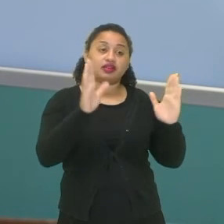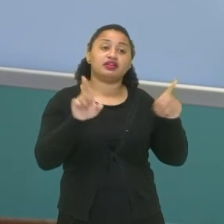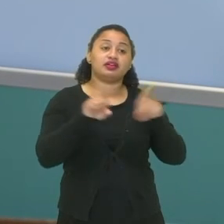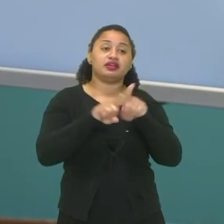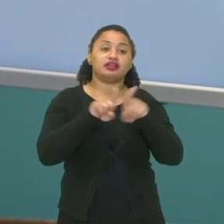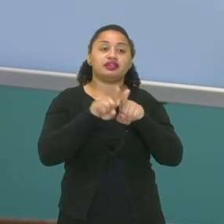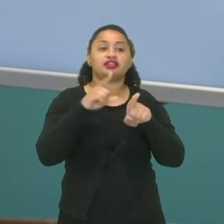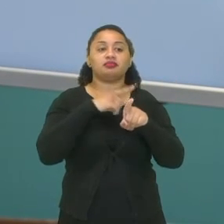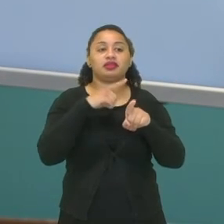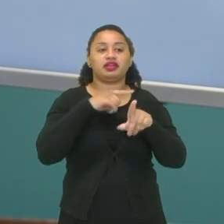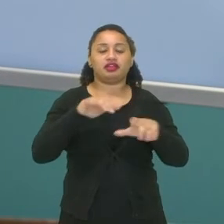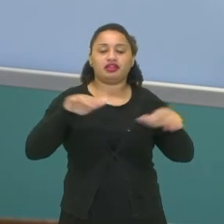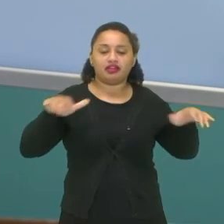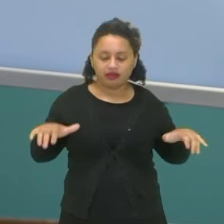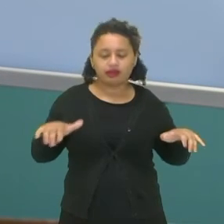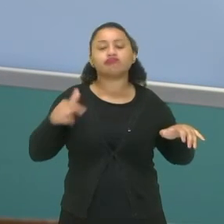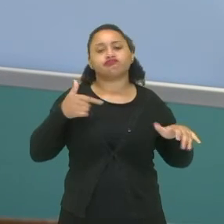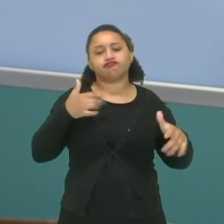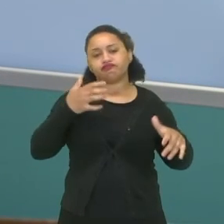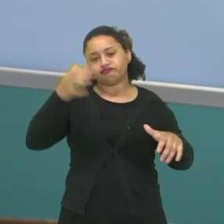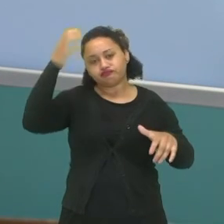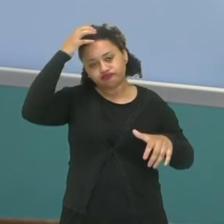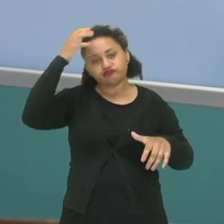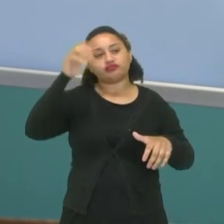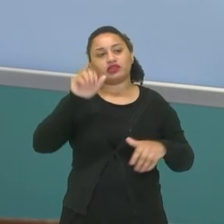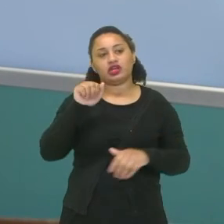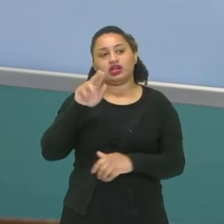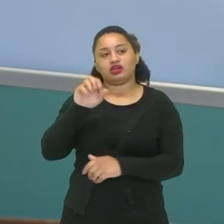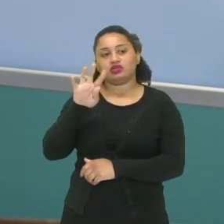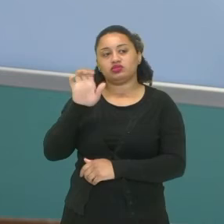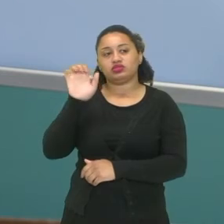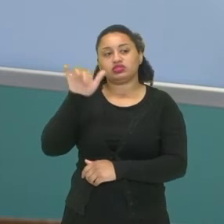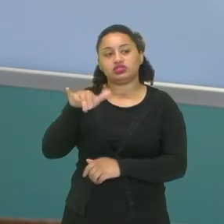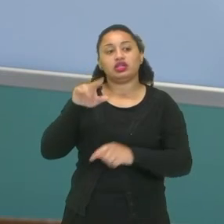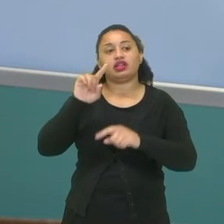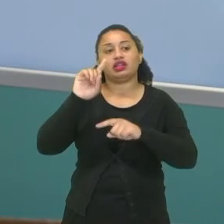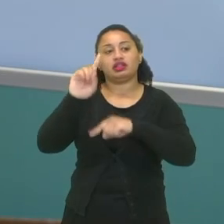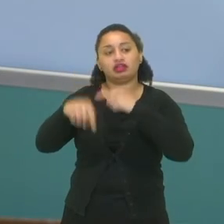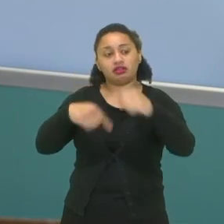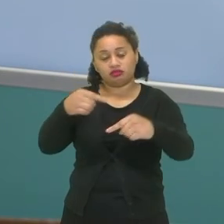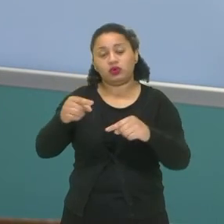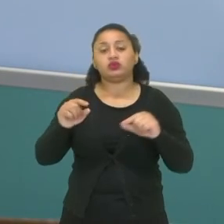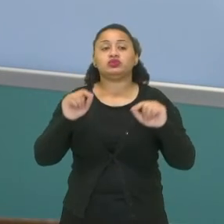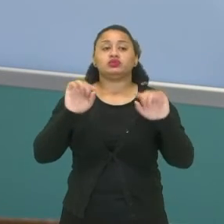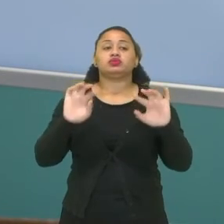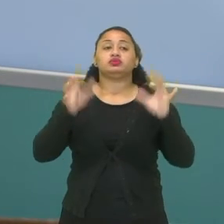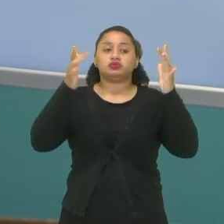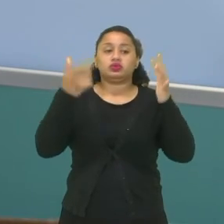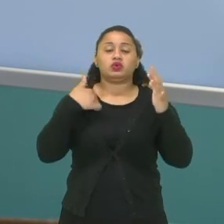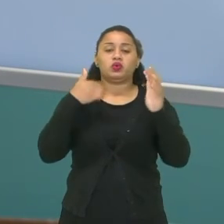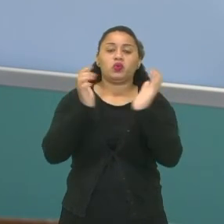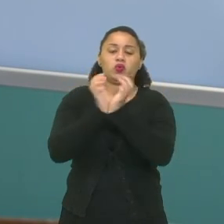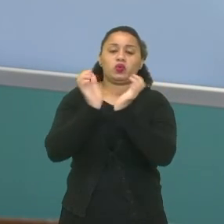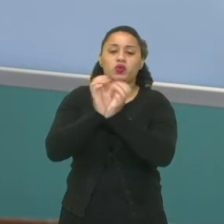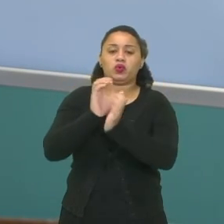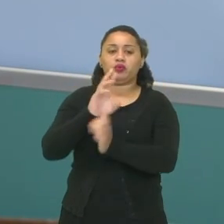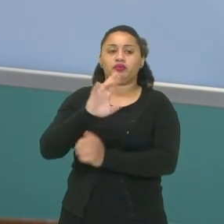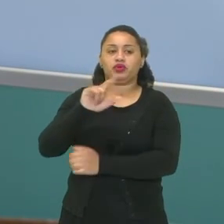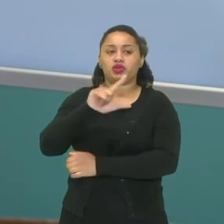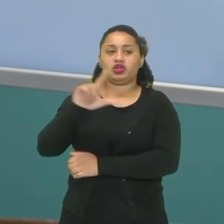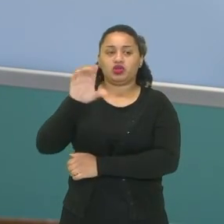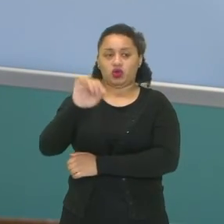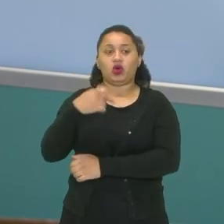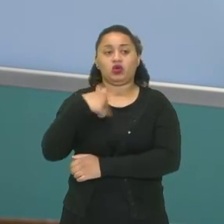uma monarquia aí com o Agustín de Iturbide, né? Pouco depois, no entanto, né, a elite crioula do México, com a ajuda